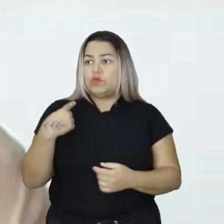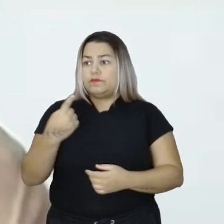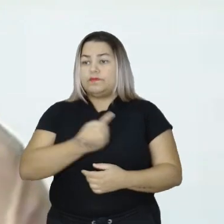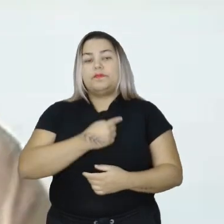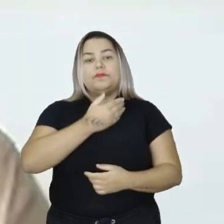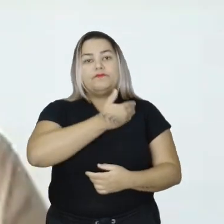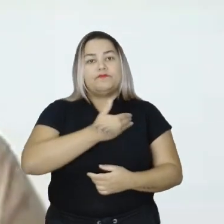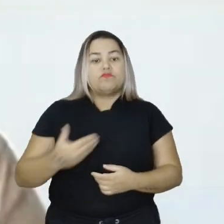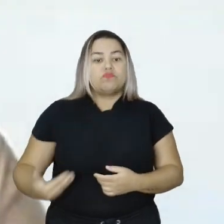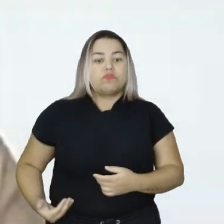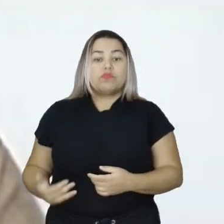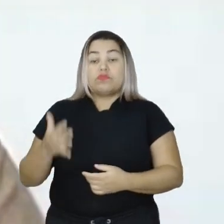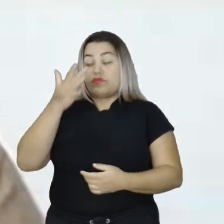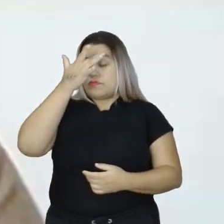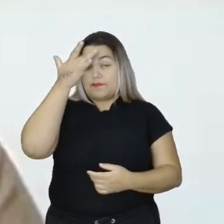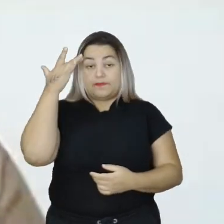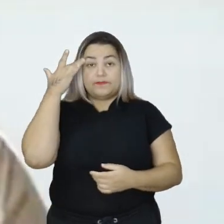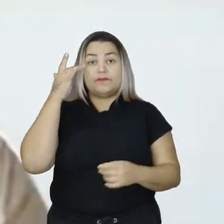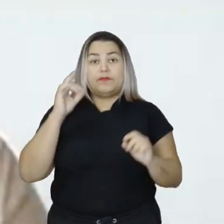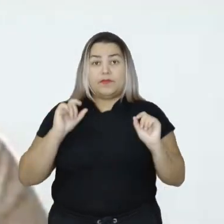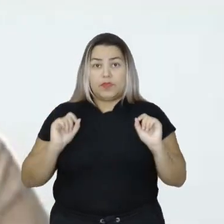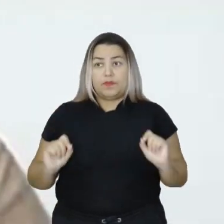governo, de pessoas